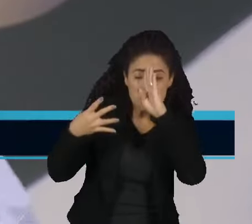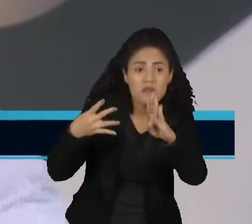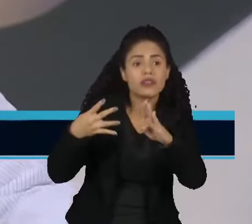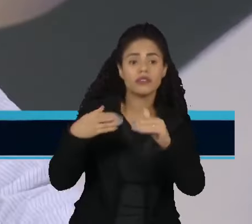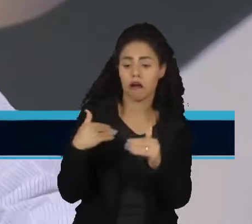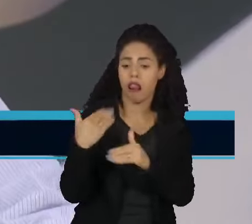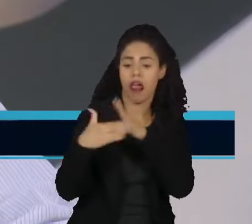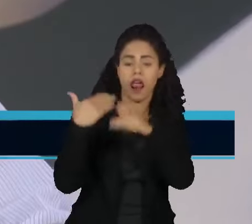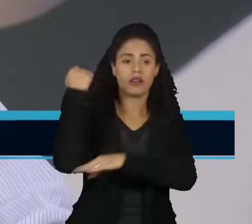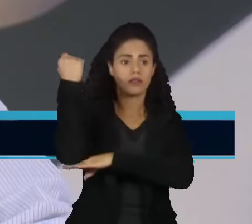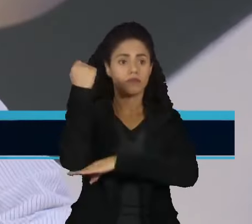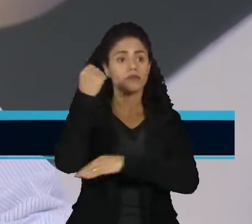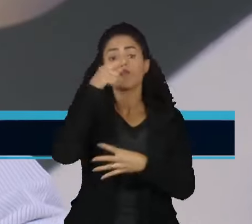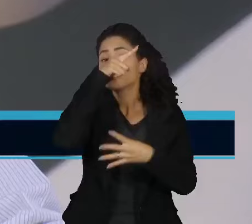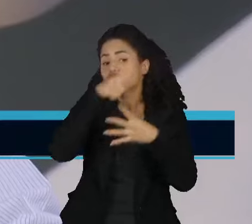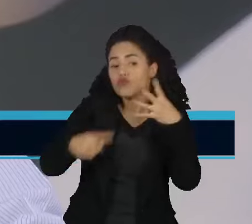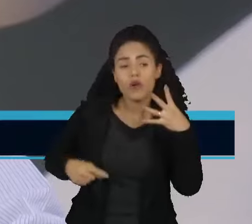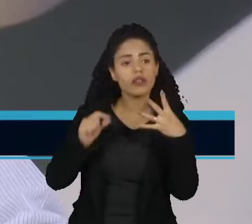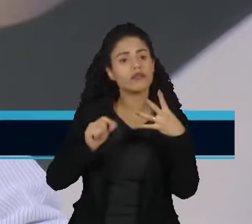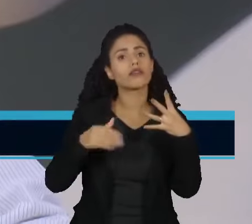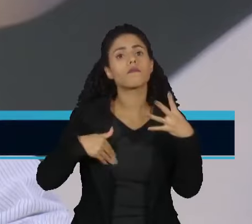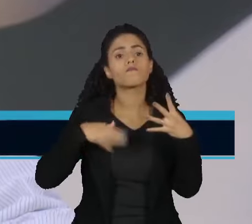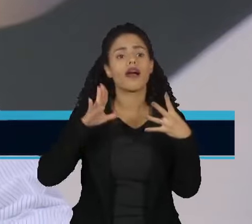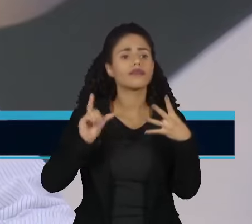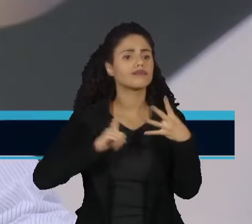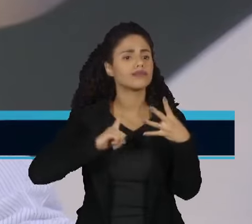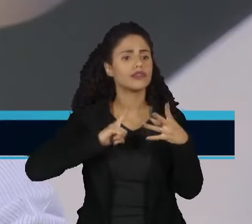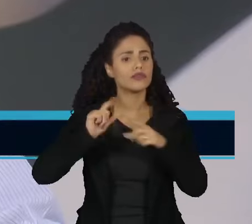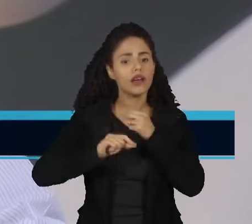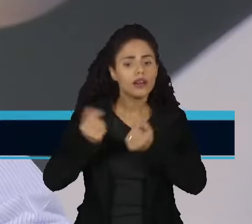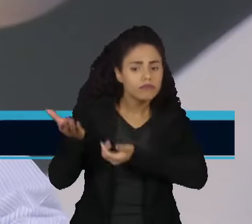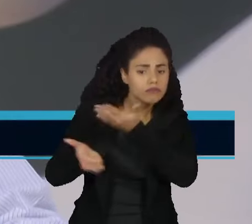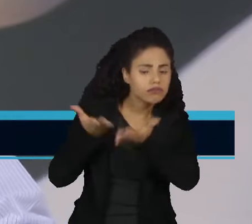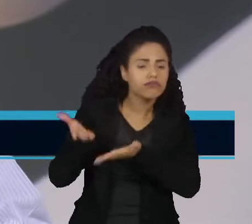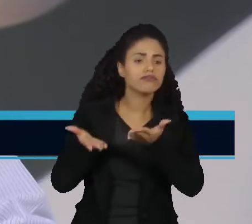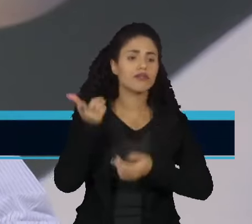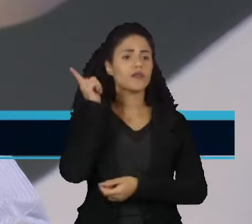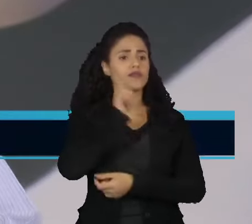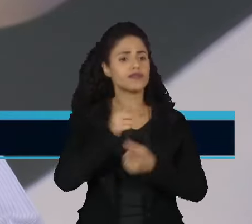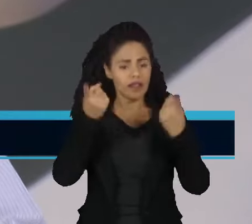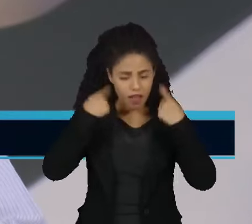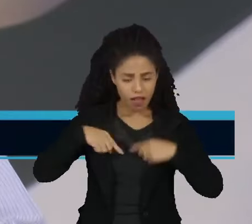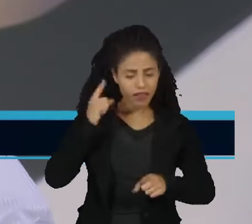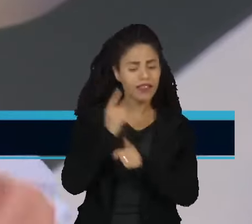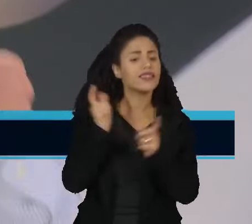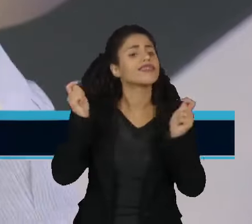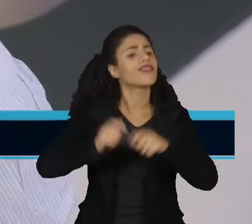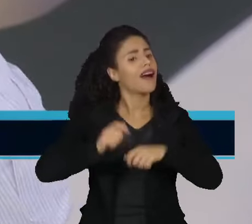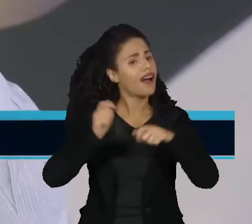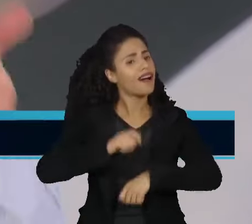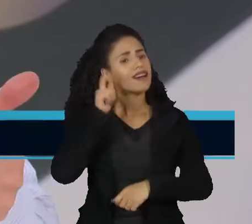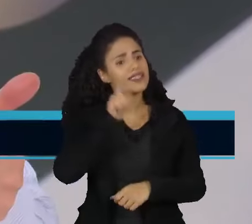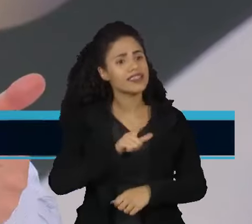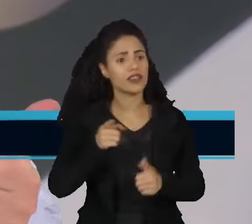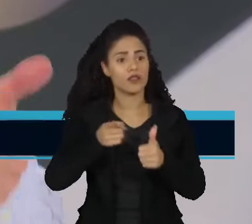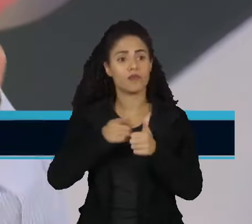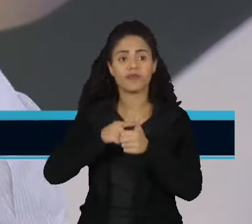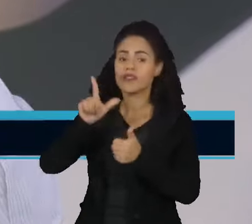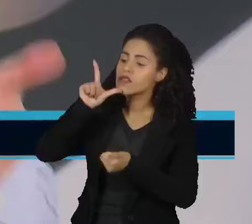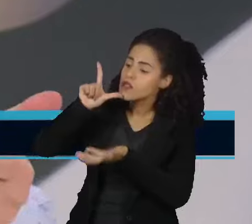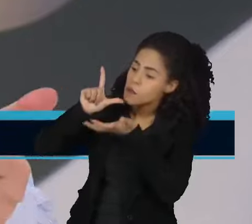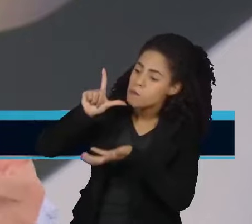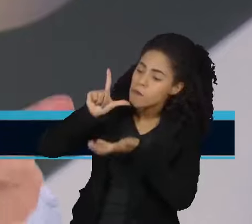avançados são os quatro que mais tê eh possibilidade de detecção precoce câncer de próstata